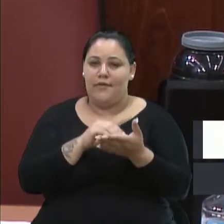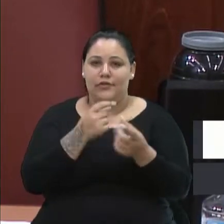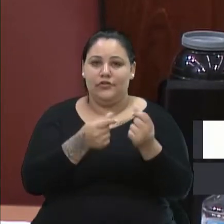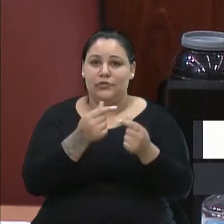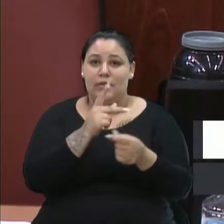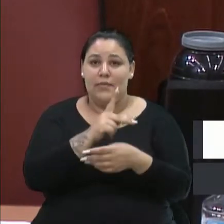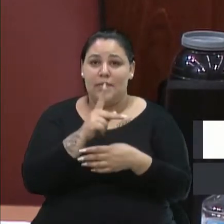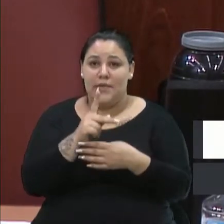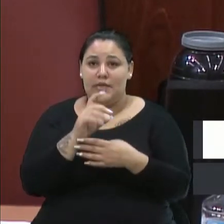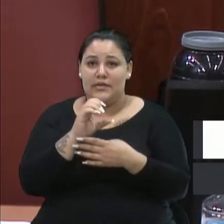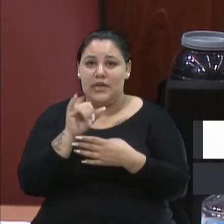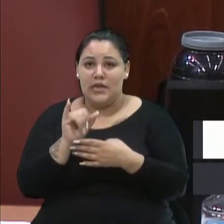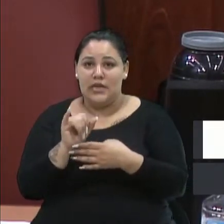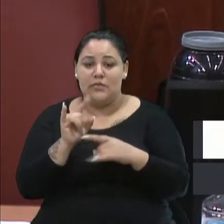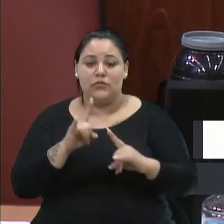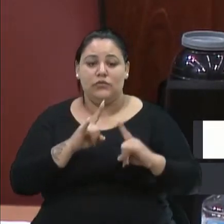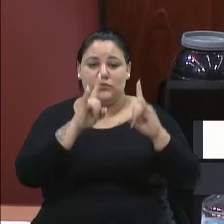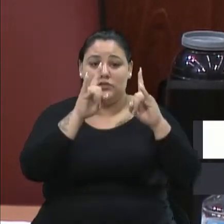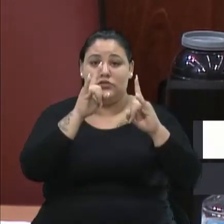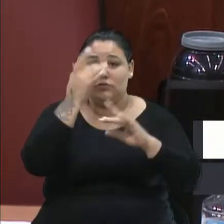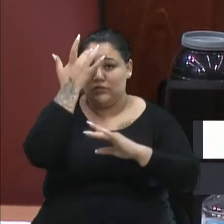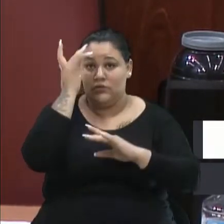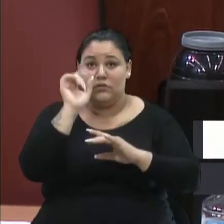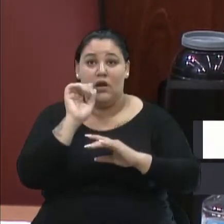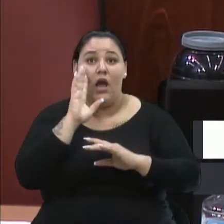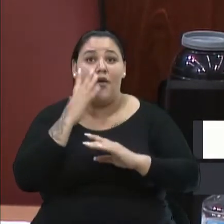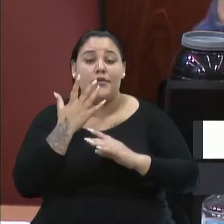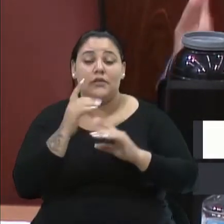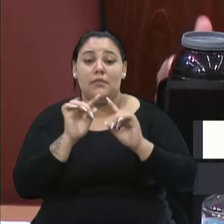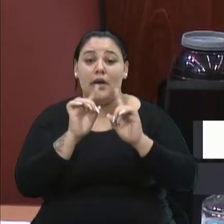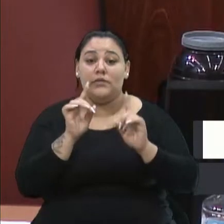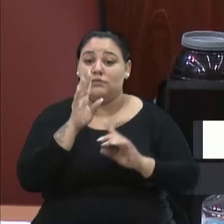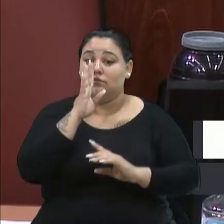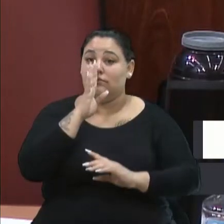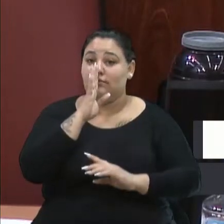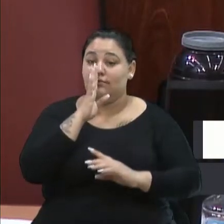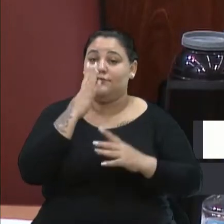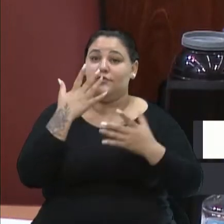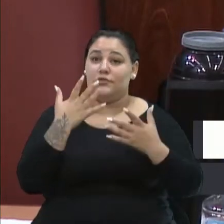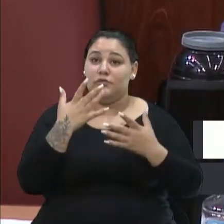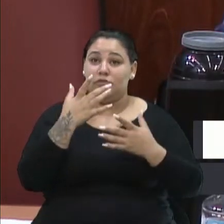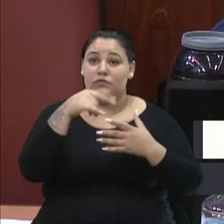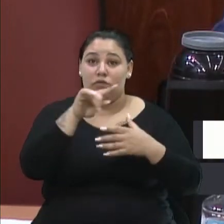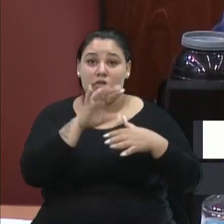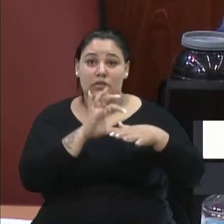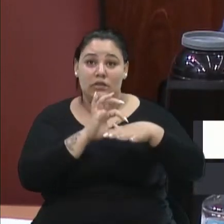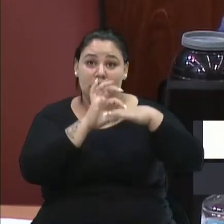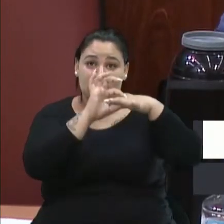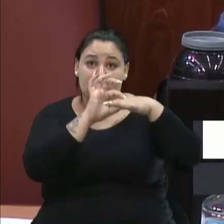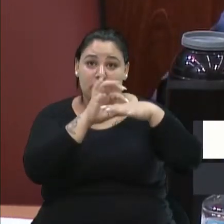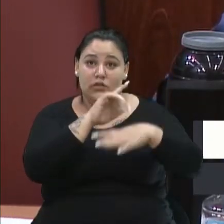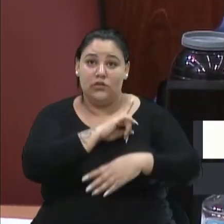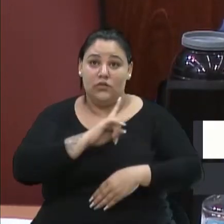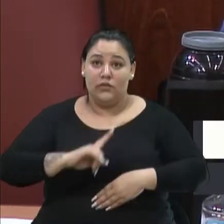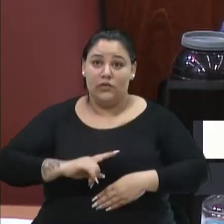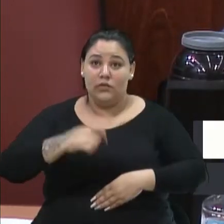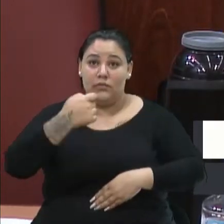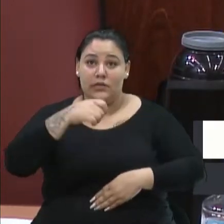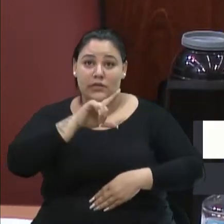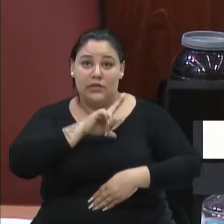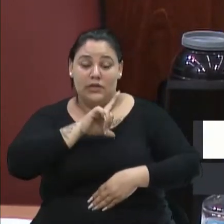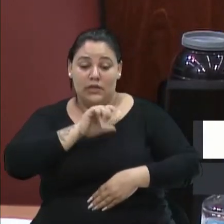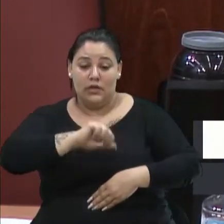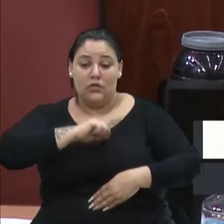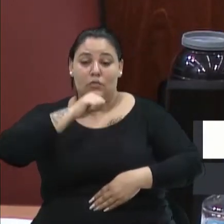saindo isso. Mas me surpreende, vereador, e o senhor que é líder do governo, há de se tomar alguma atitude, porque